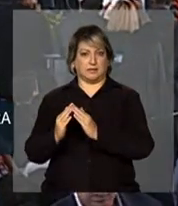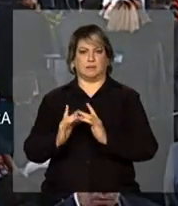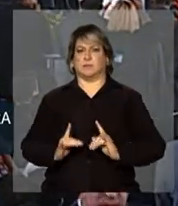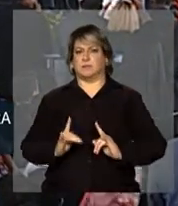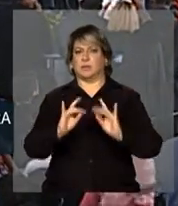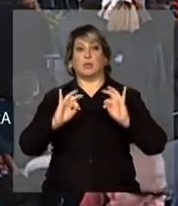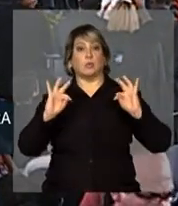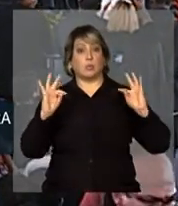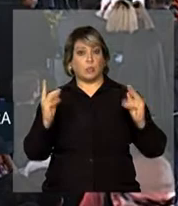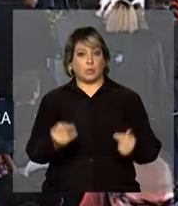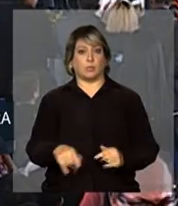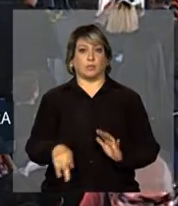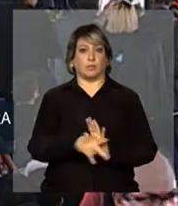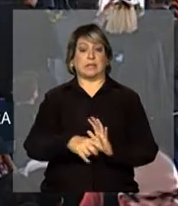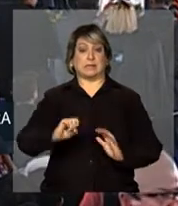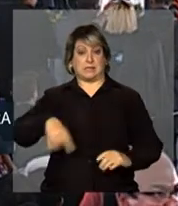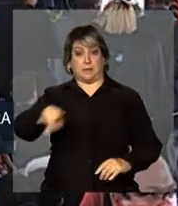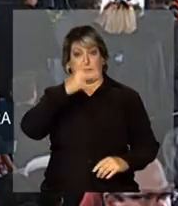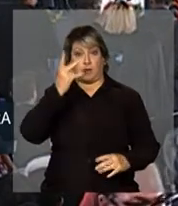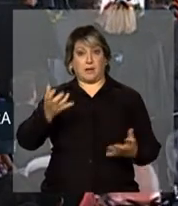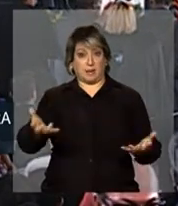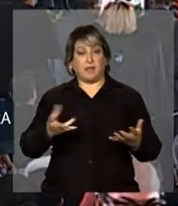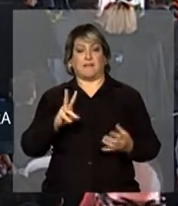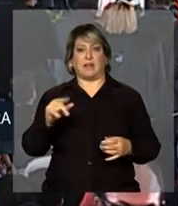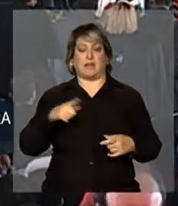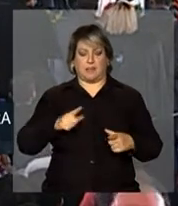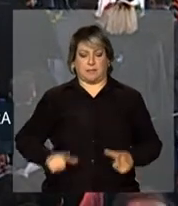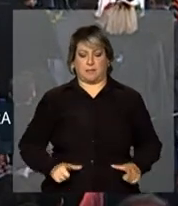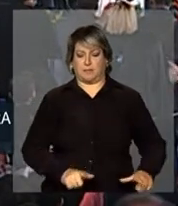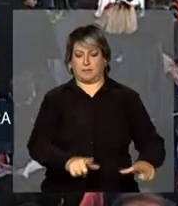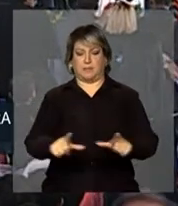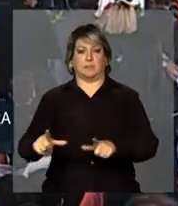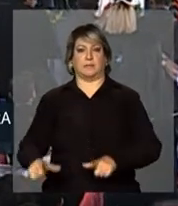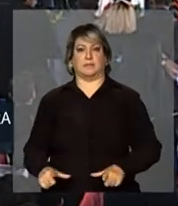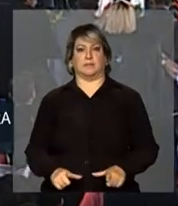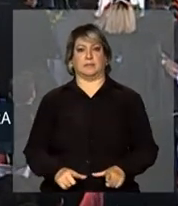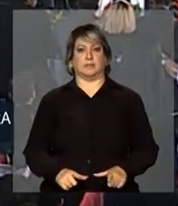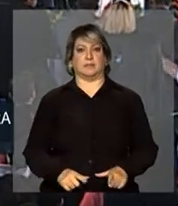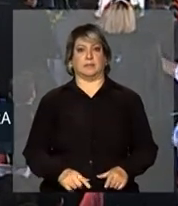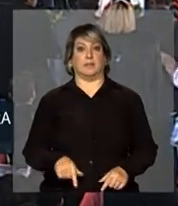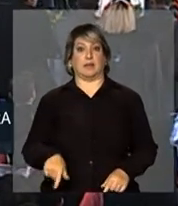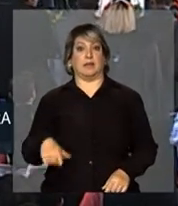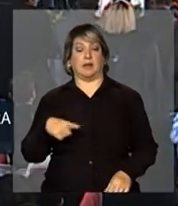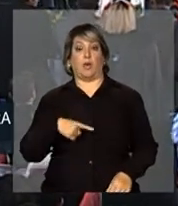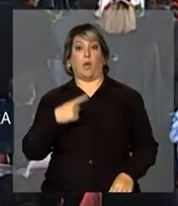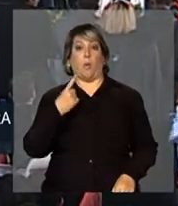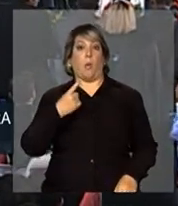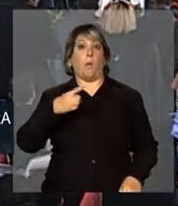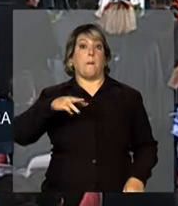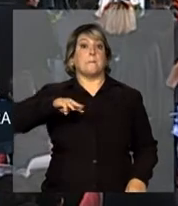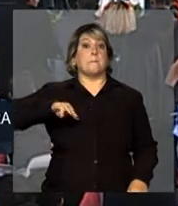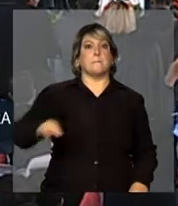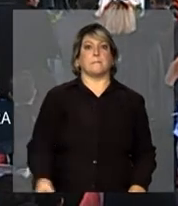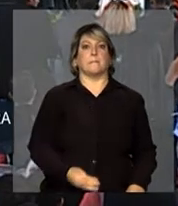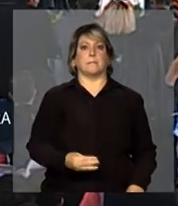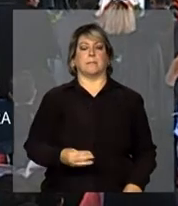se as pessoas quiserem, terão piso. Desses